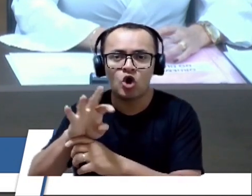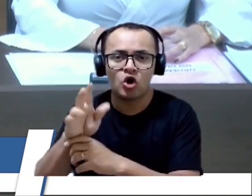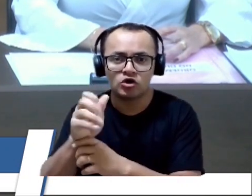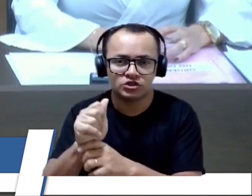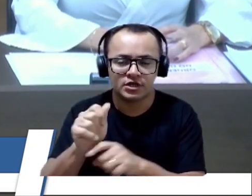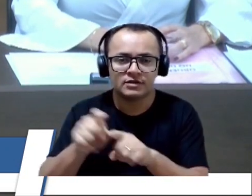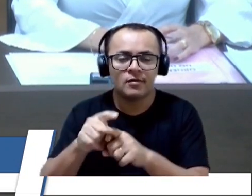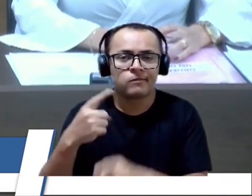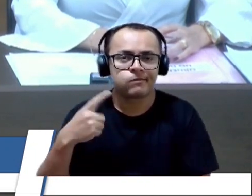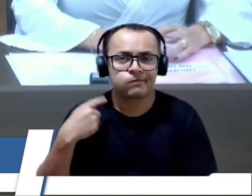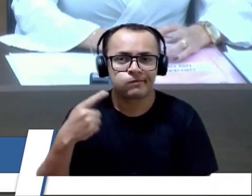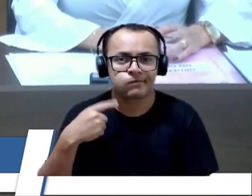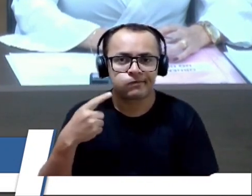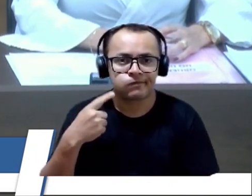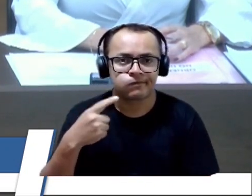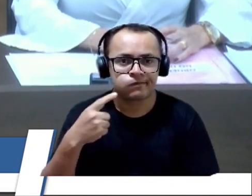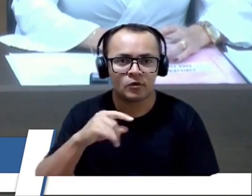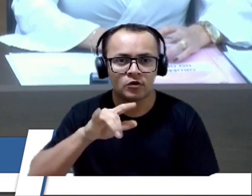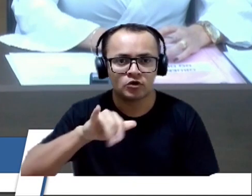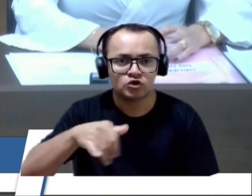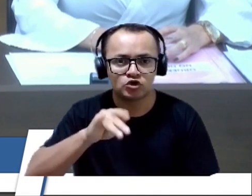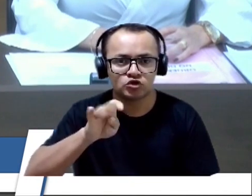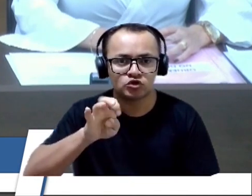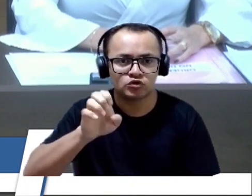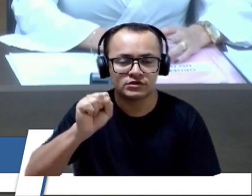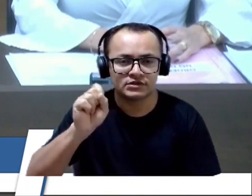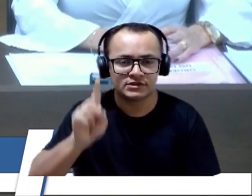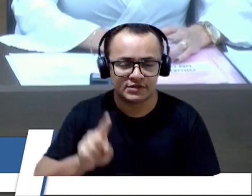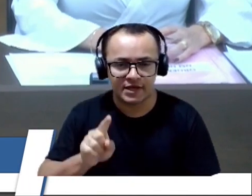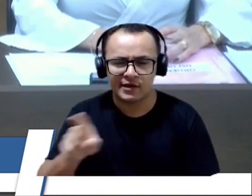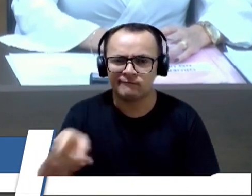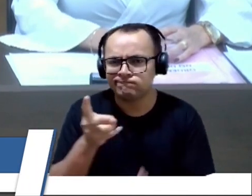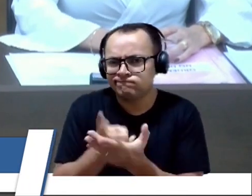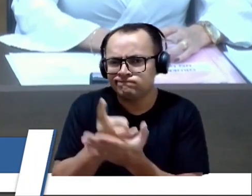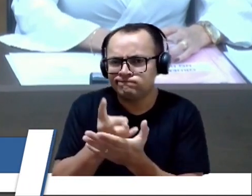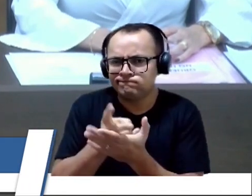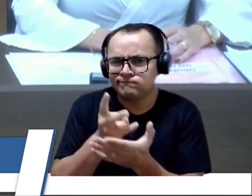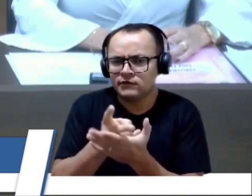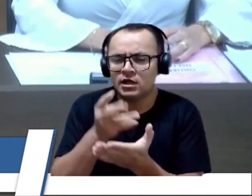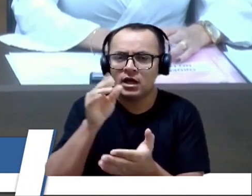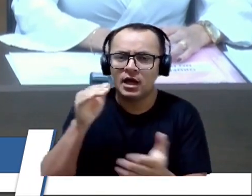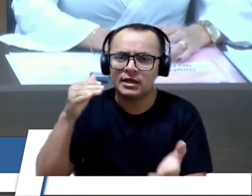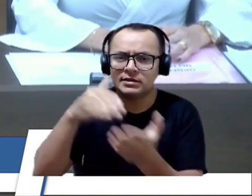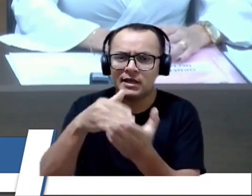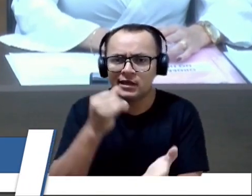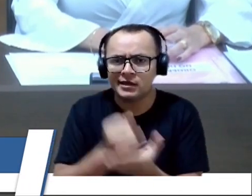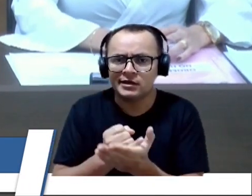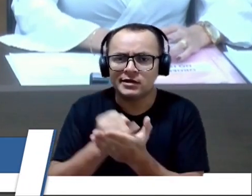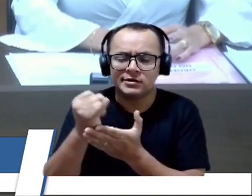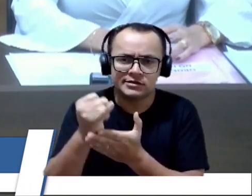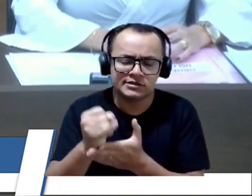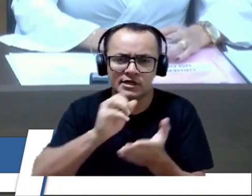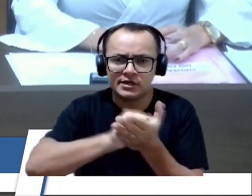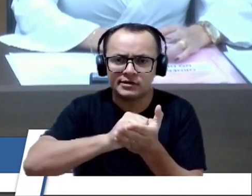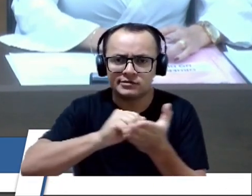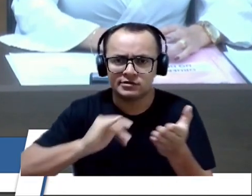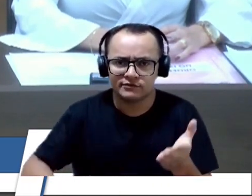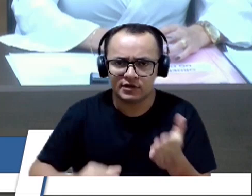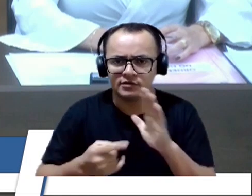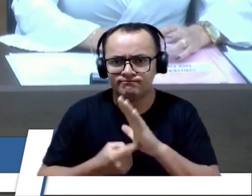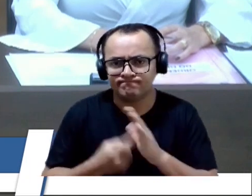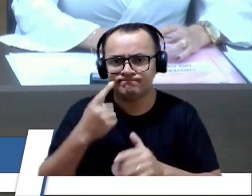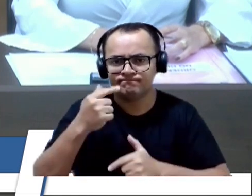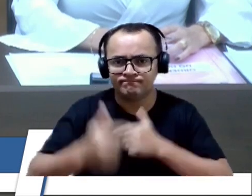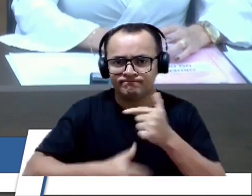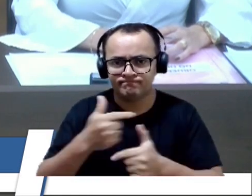Vinícius Seixas Costa, onde continuou até iniciar atividades no seu primeiro trabalho registrado